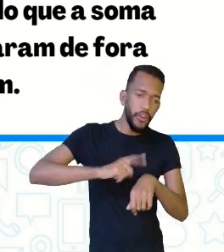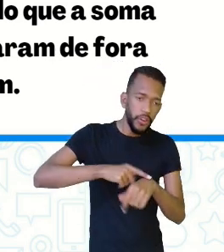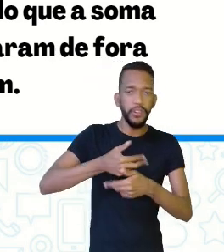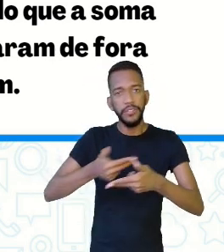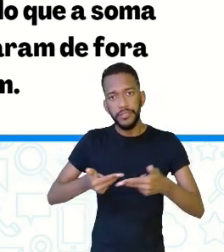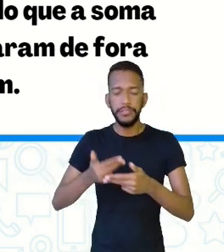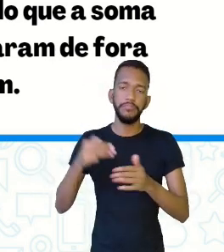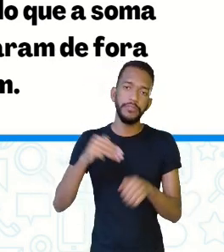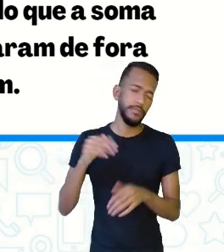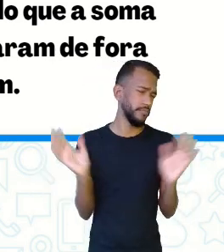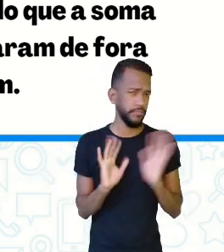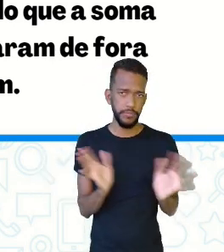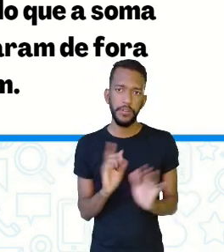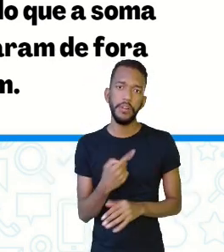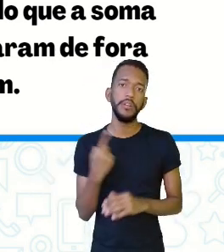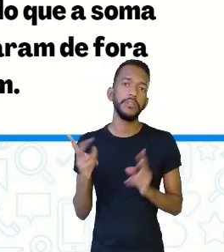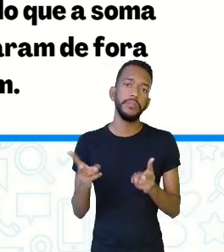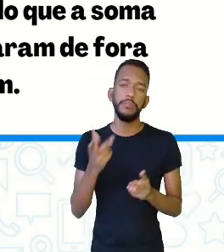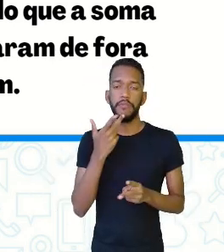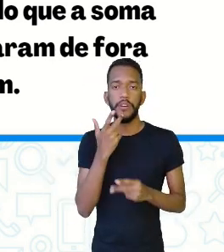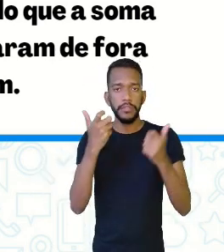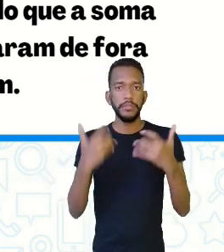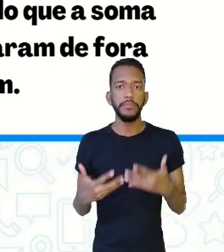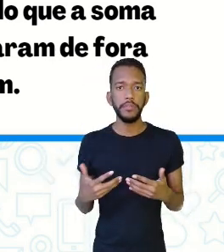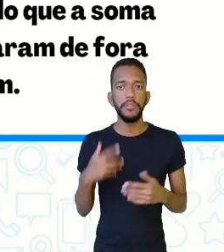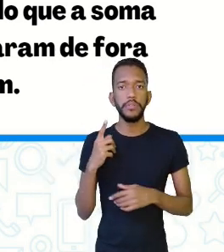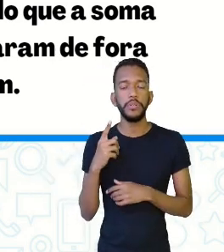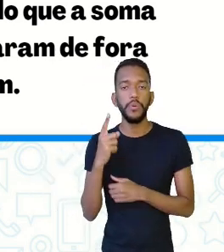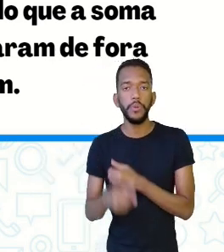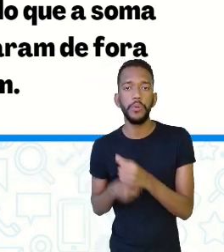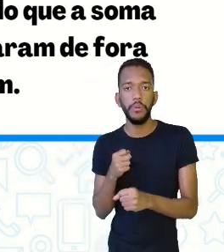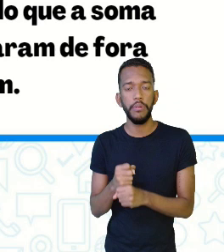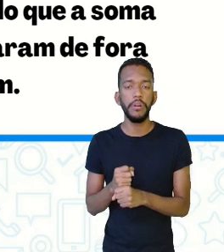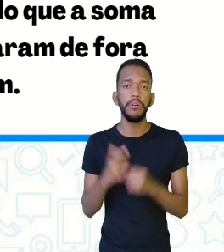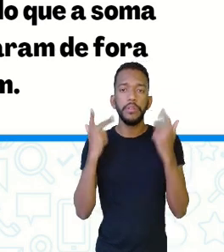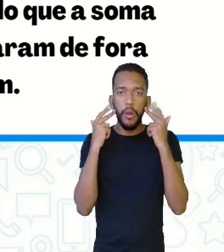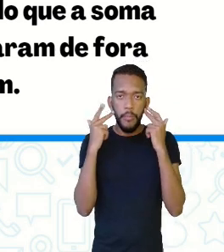horas e tantos minutos. A gente disse que um ano, o ano civil, ele tem